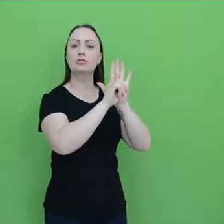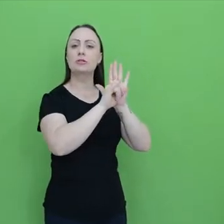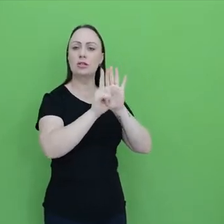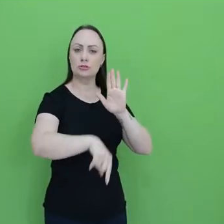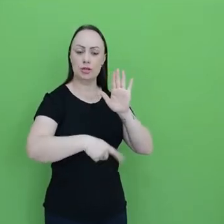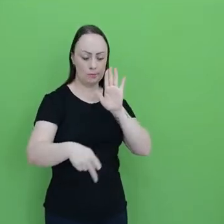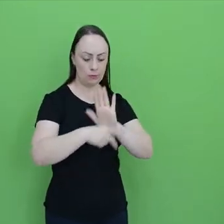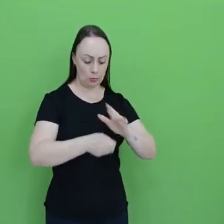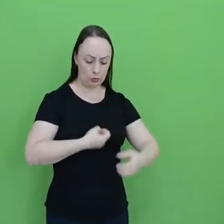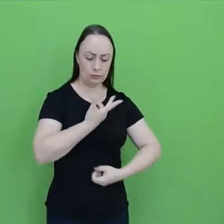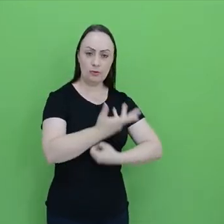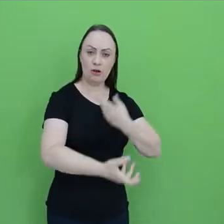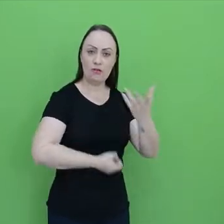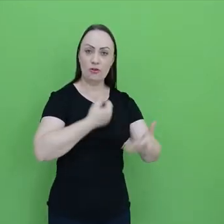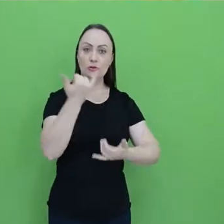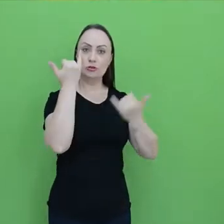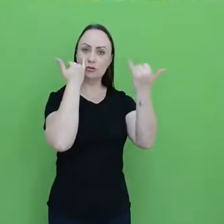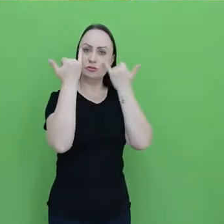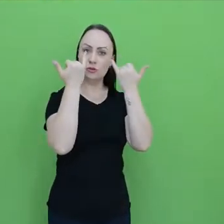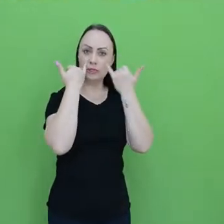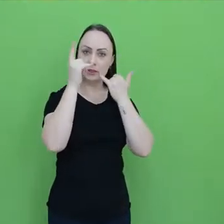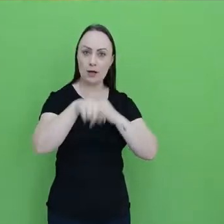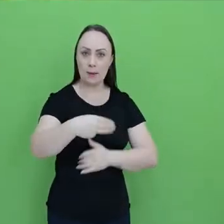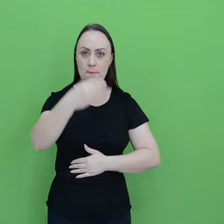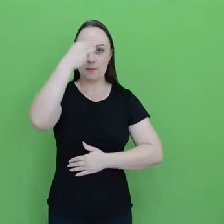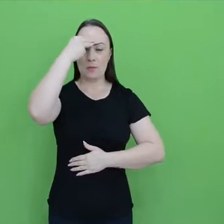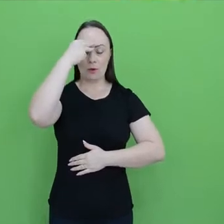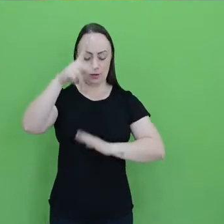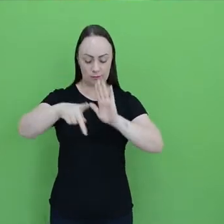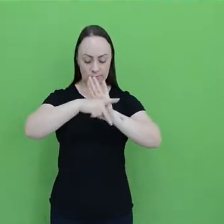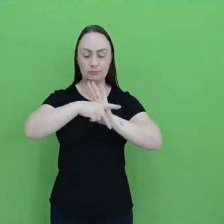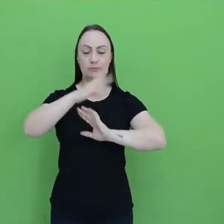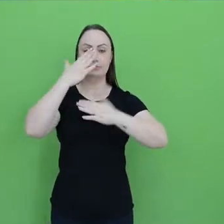É fonte de informação. Memória corporificada.